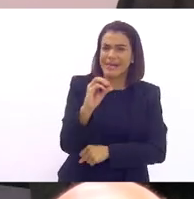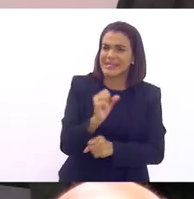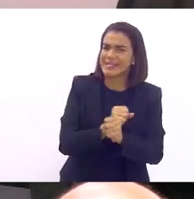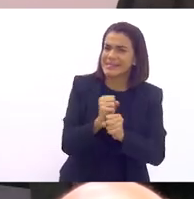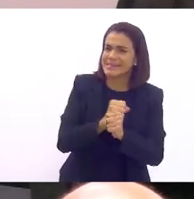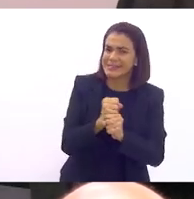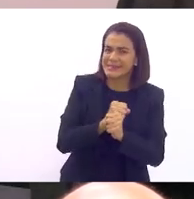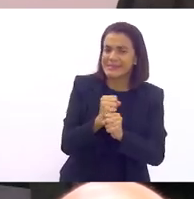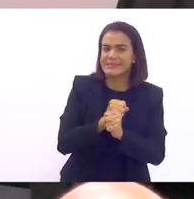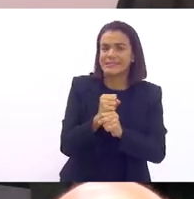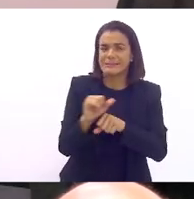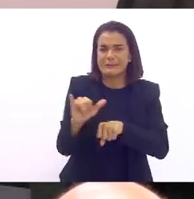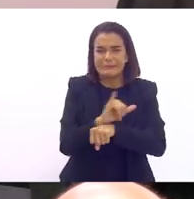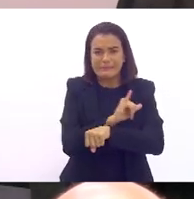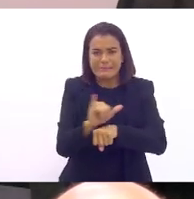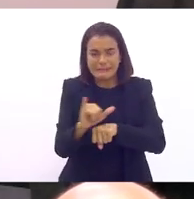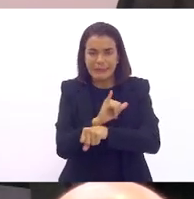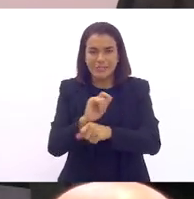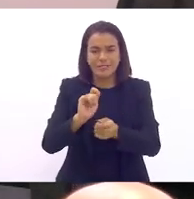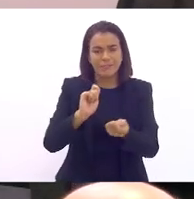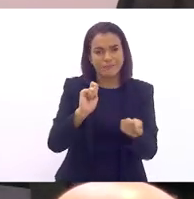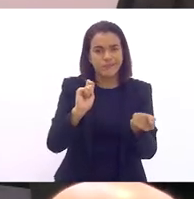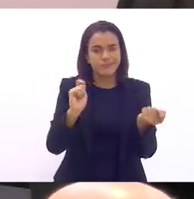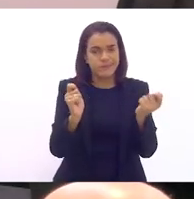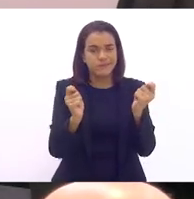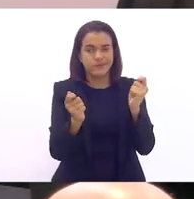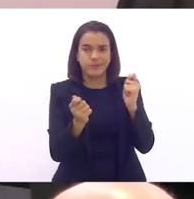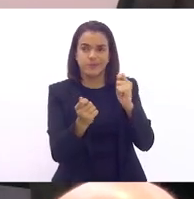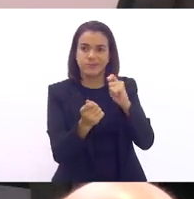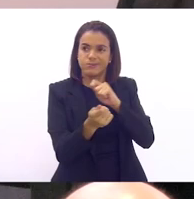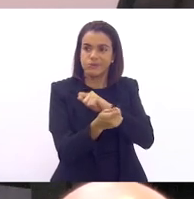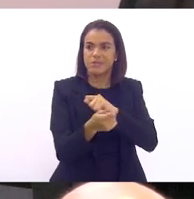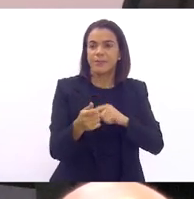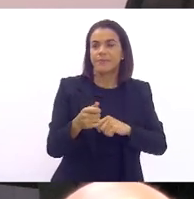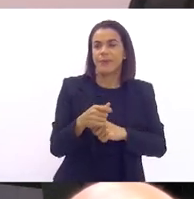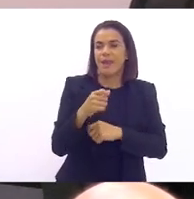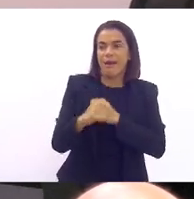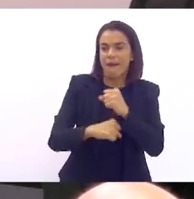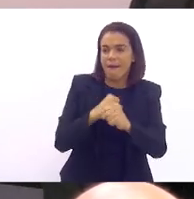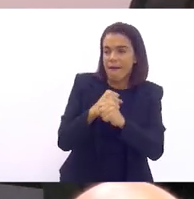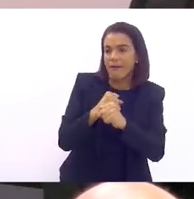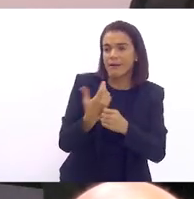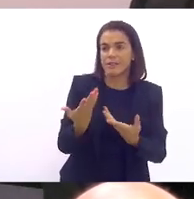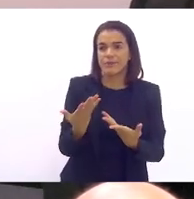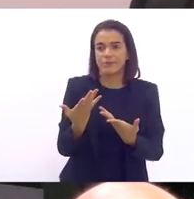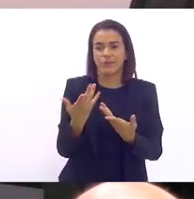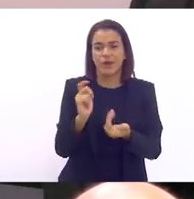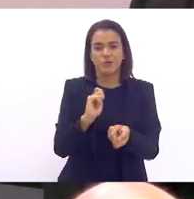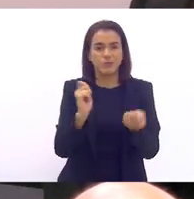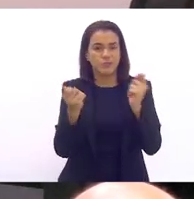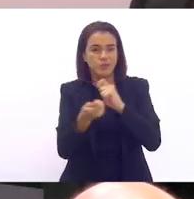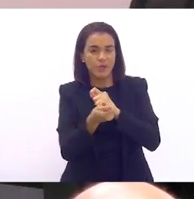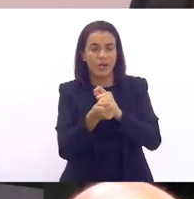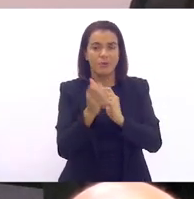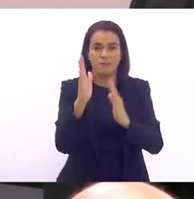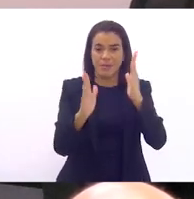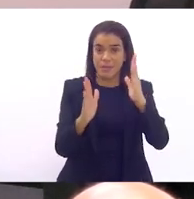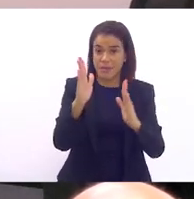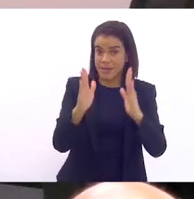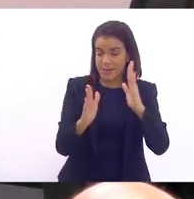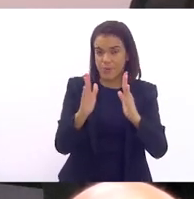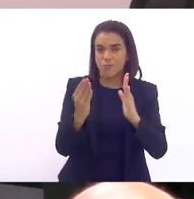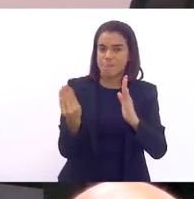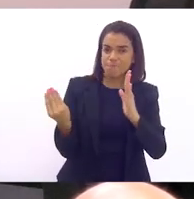com a dinâmica isso sendo ajustado a cada tempo né a cada ano a cada um a cada período que